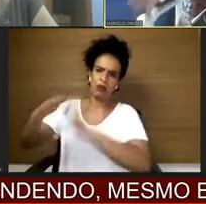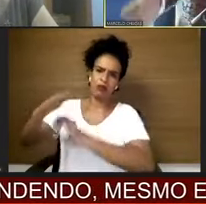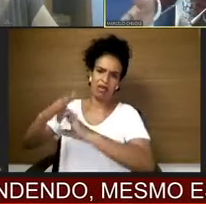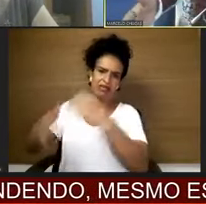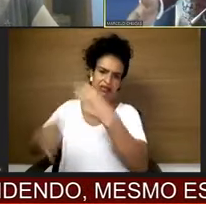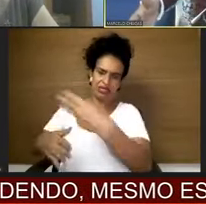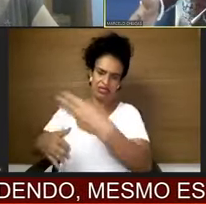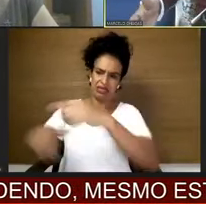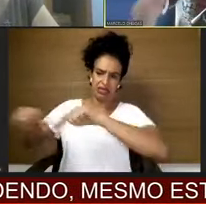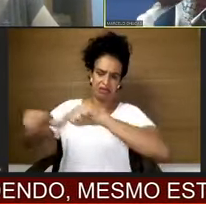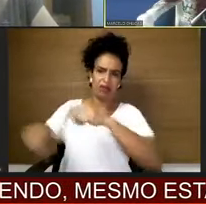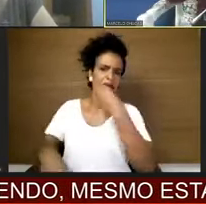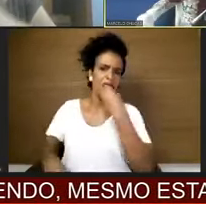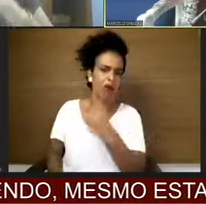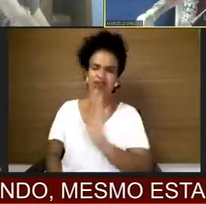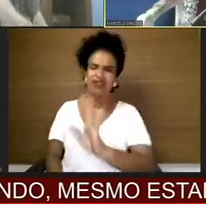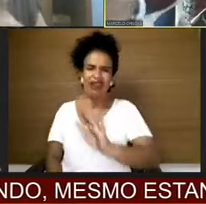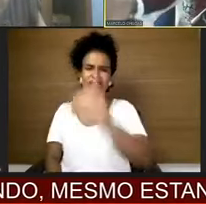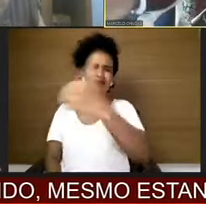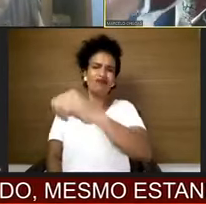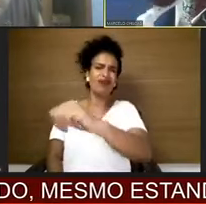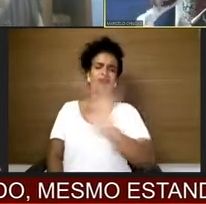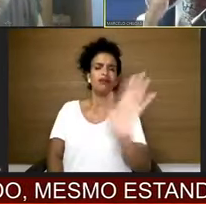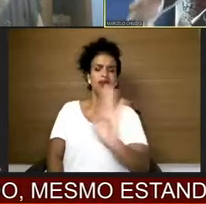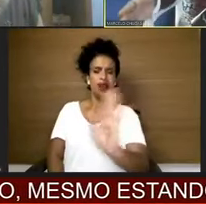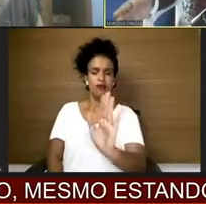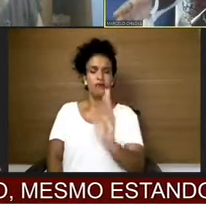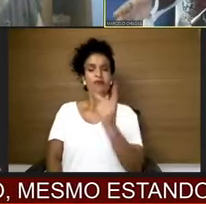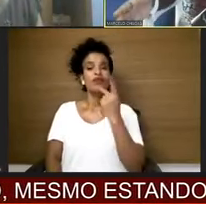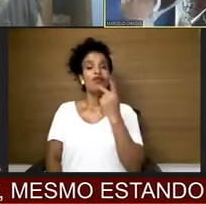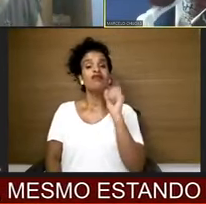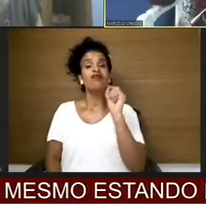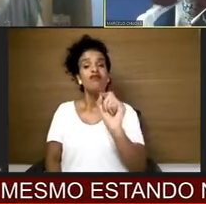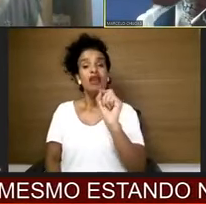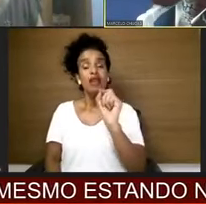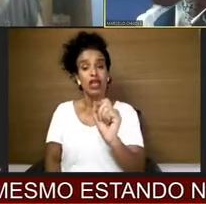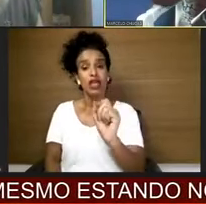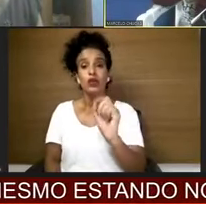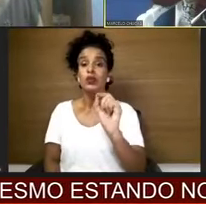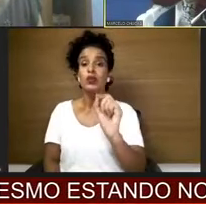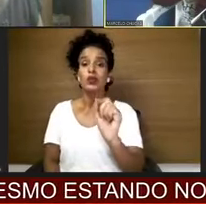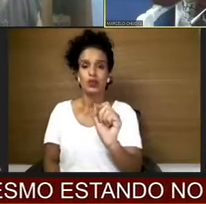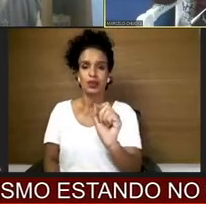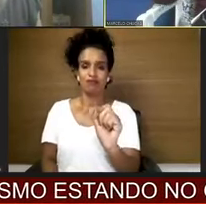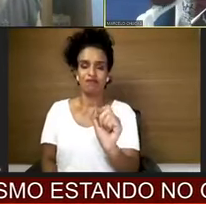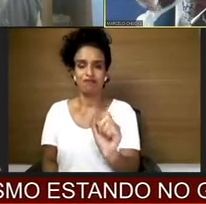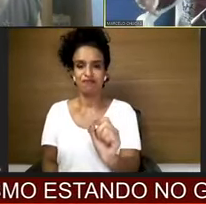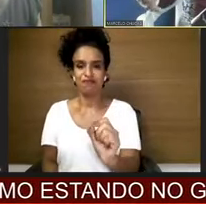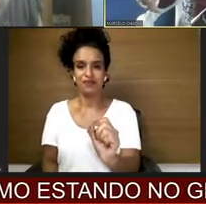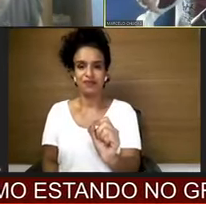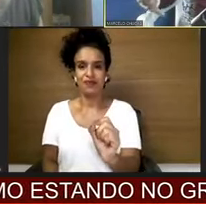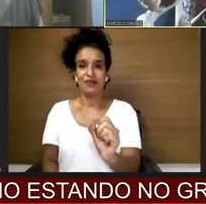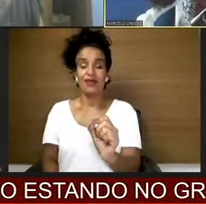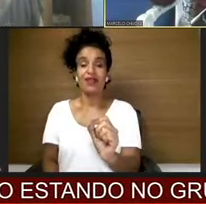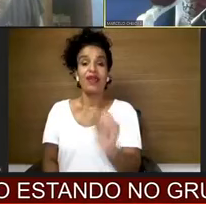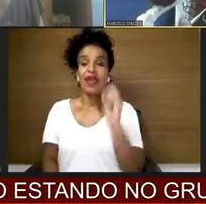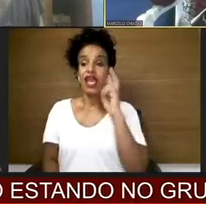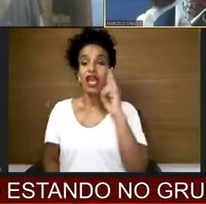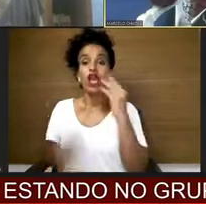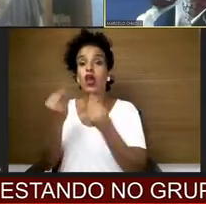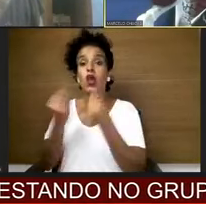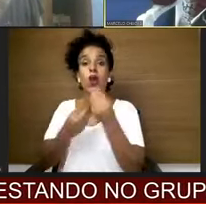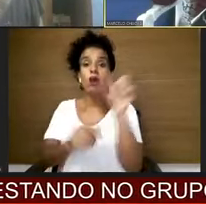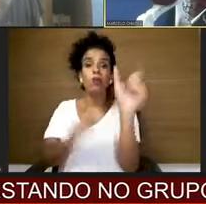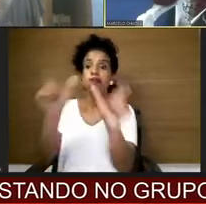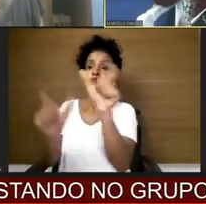aqui política de Estado e agora política de preservação à vida dessas pessoas. O aspecto psicológico disso está